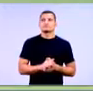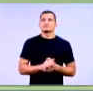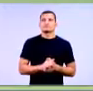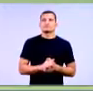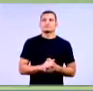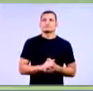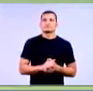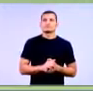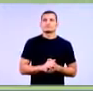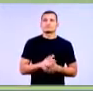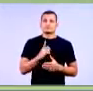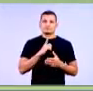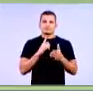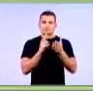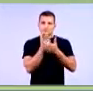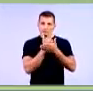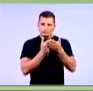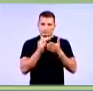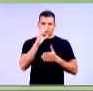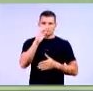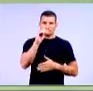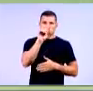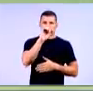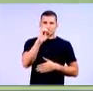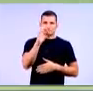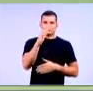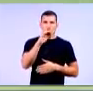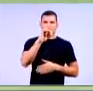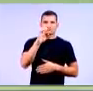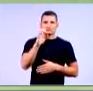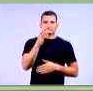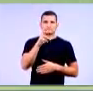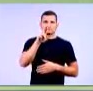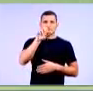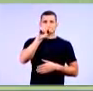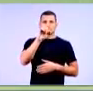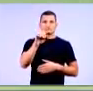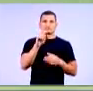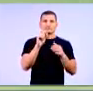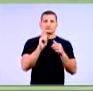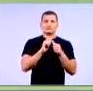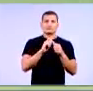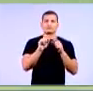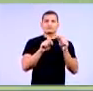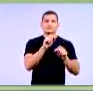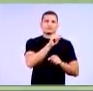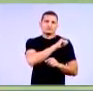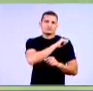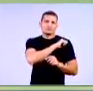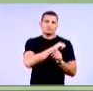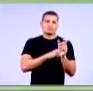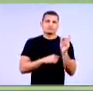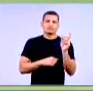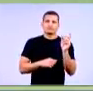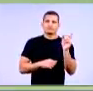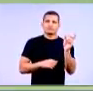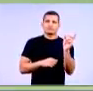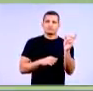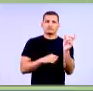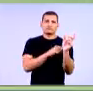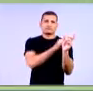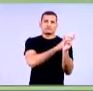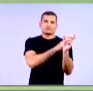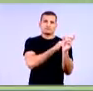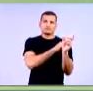Aqui temos um diagrama de caso de uso. O aluno ele vai realizar o login no ambiente virtual. No